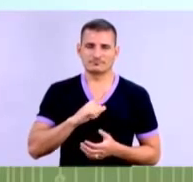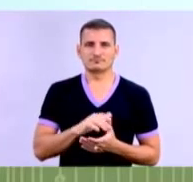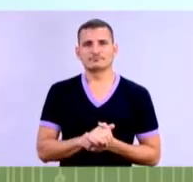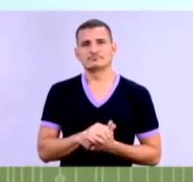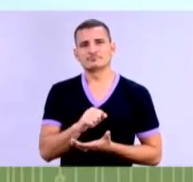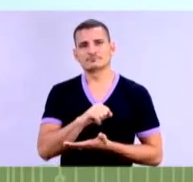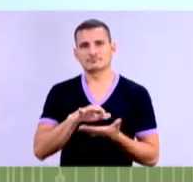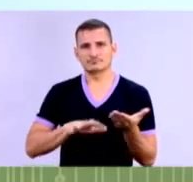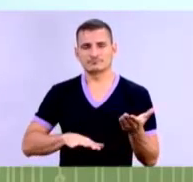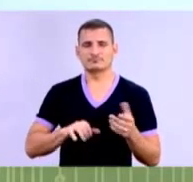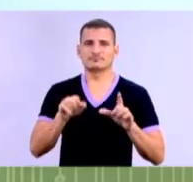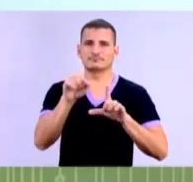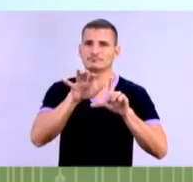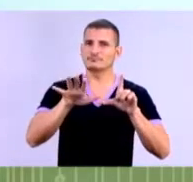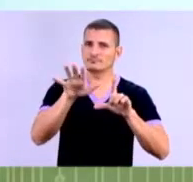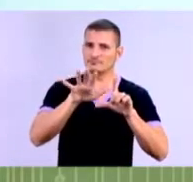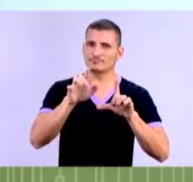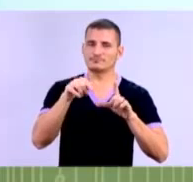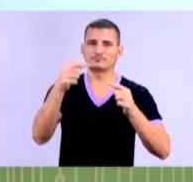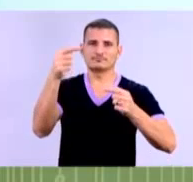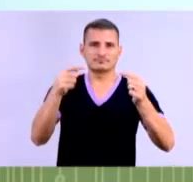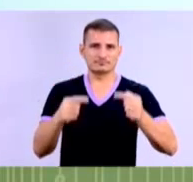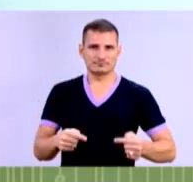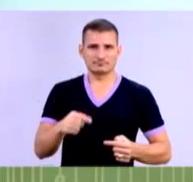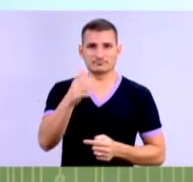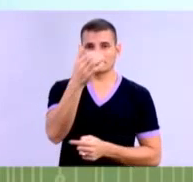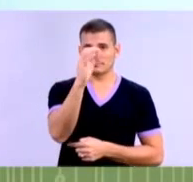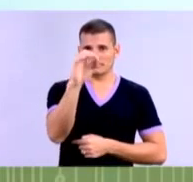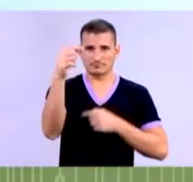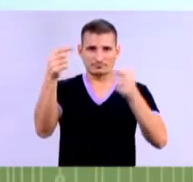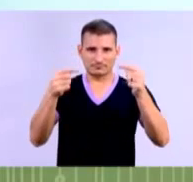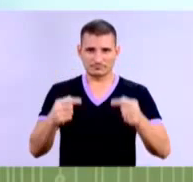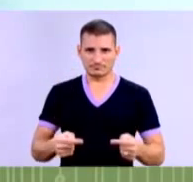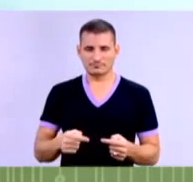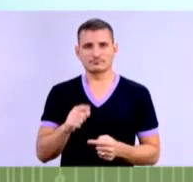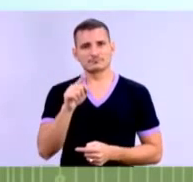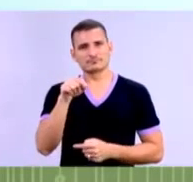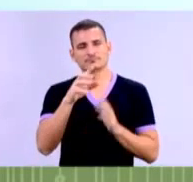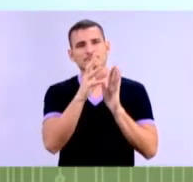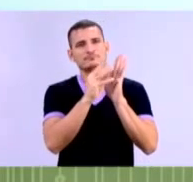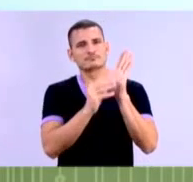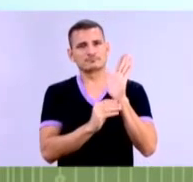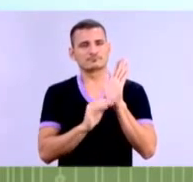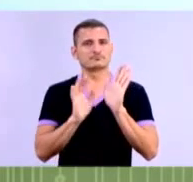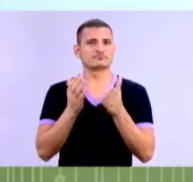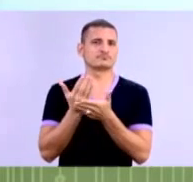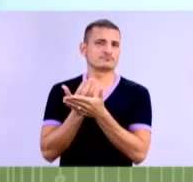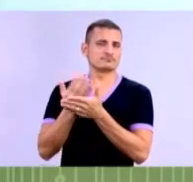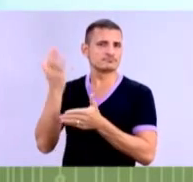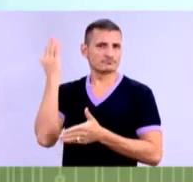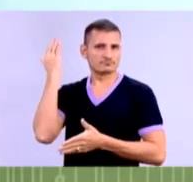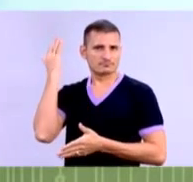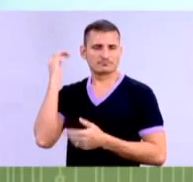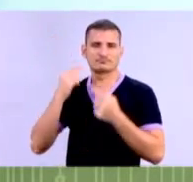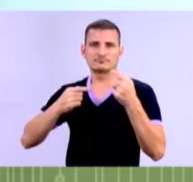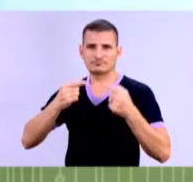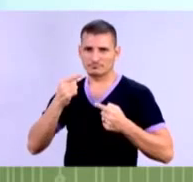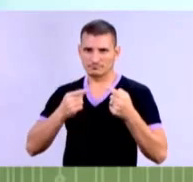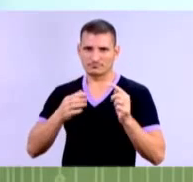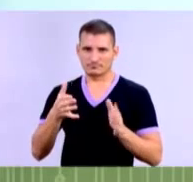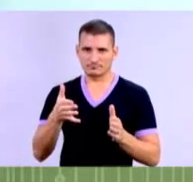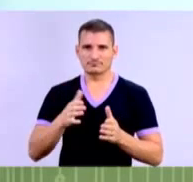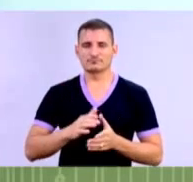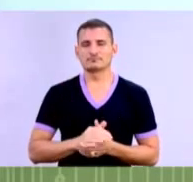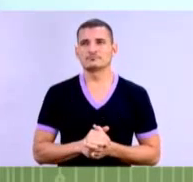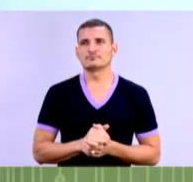ser feita, um questionário, são 10 questões que a gente fala dos conteúdos que nós já discutimos, ok? E